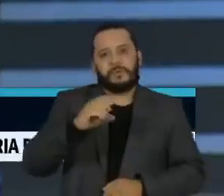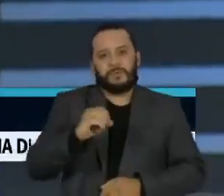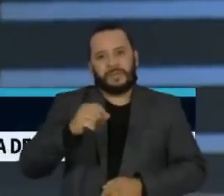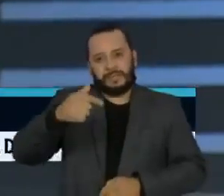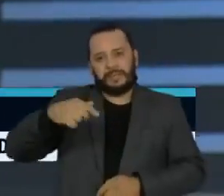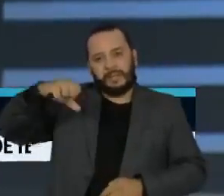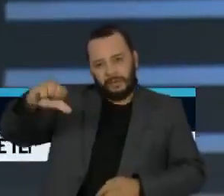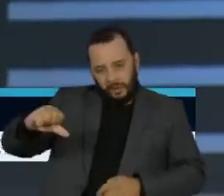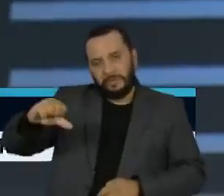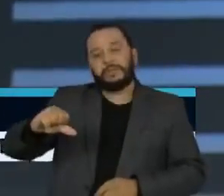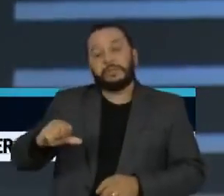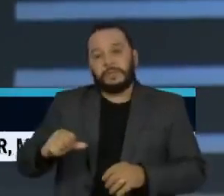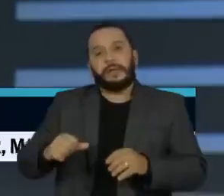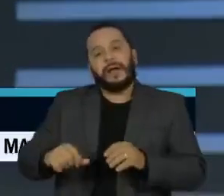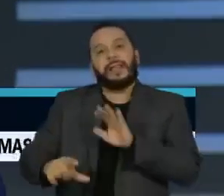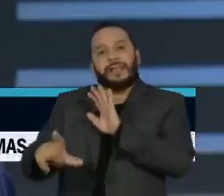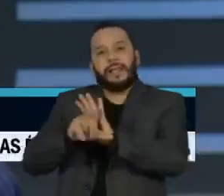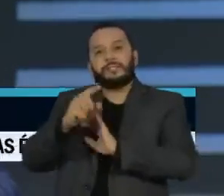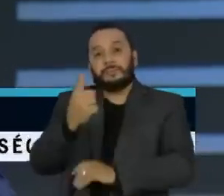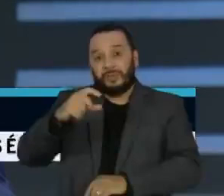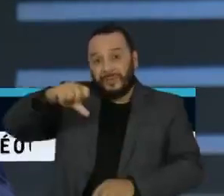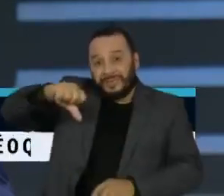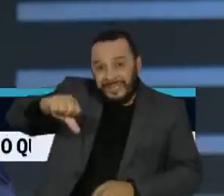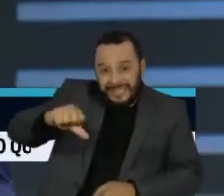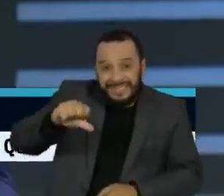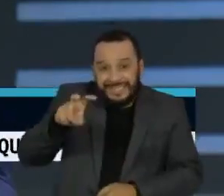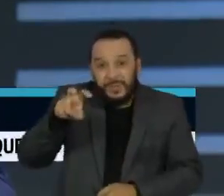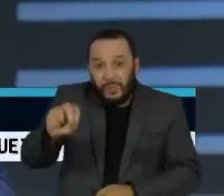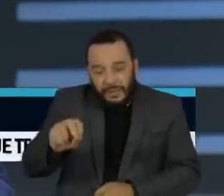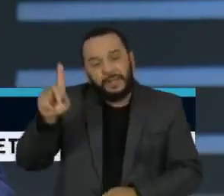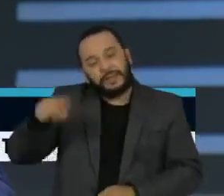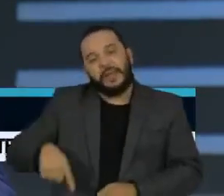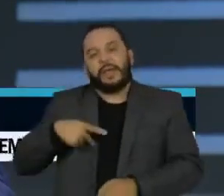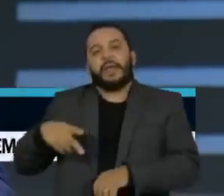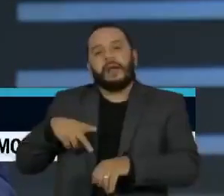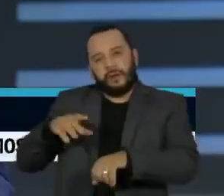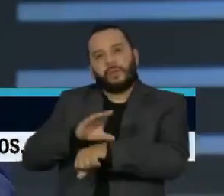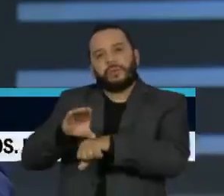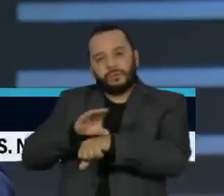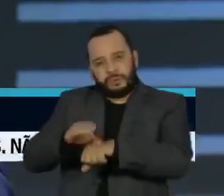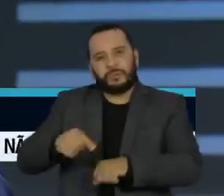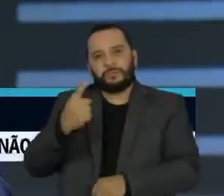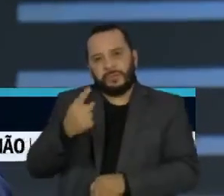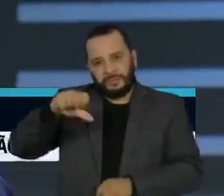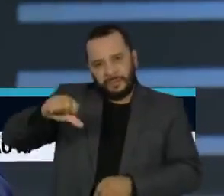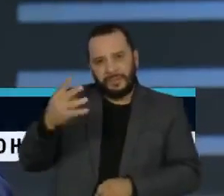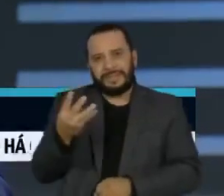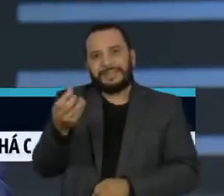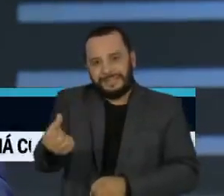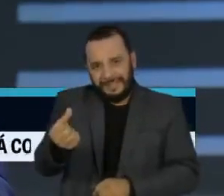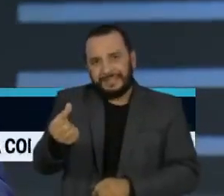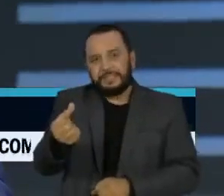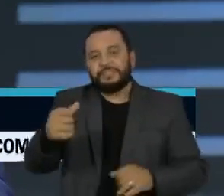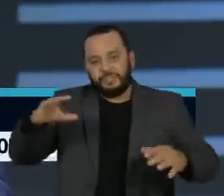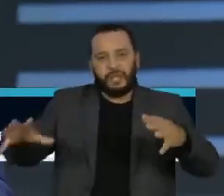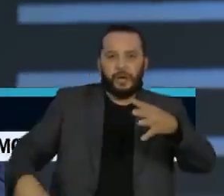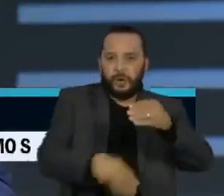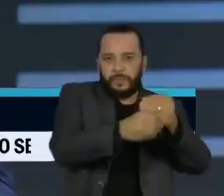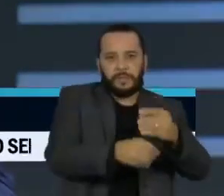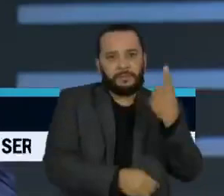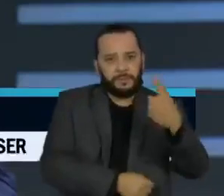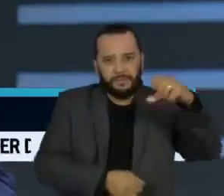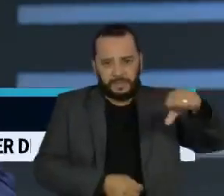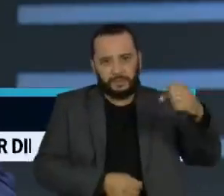Abril e 1950 que é para Constituição de 46 os juristas consideram que ela foi recebida pela de 88